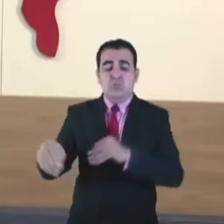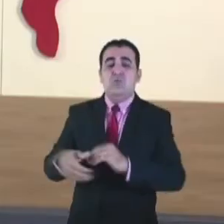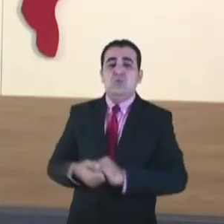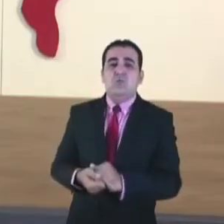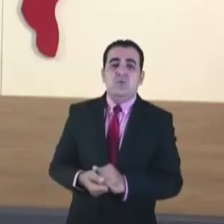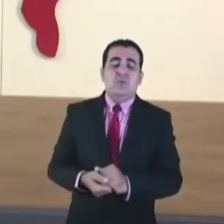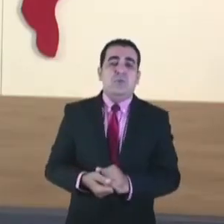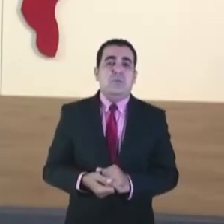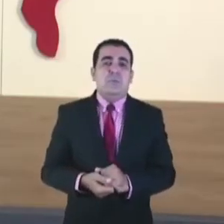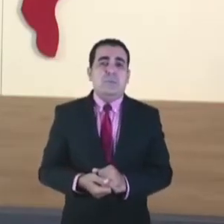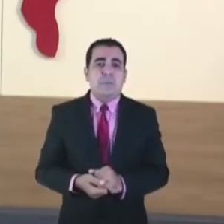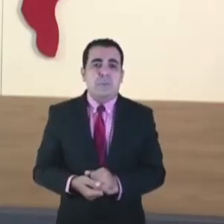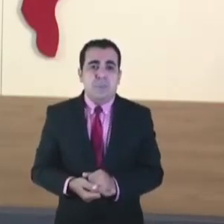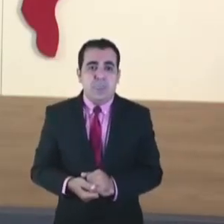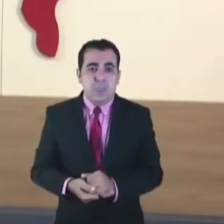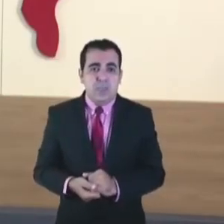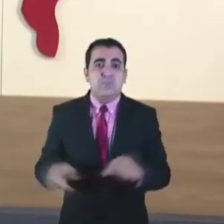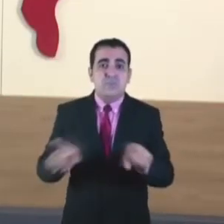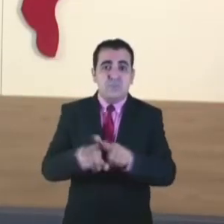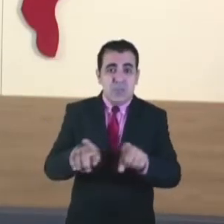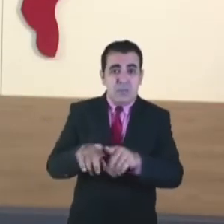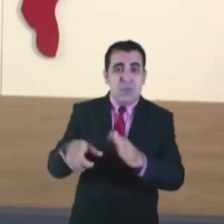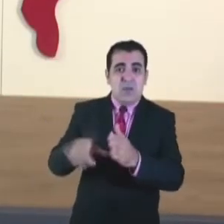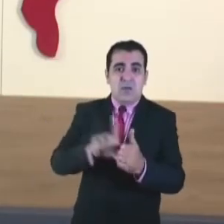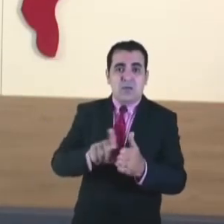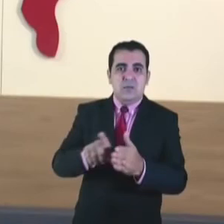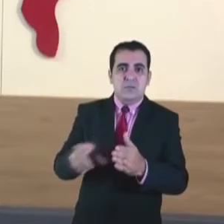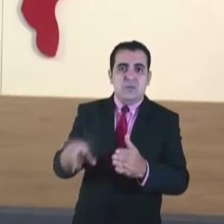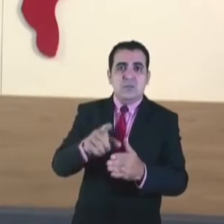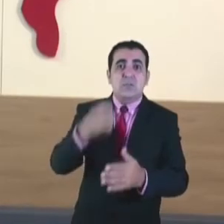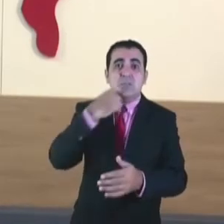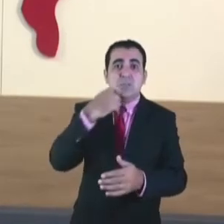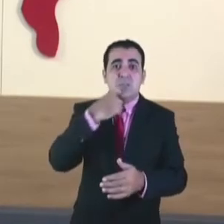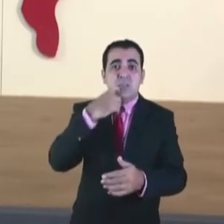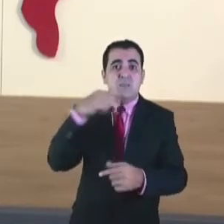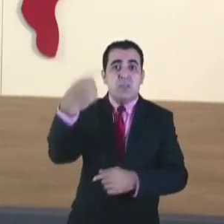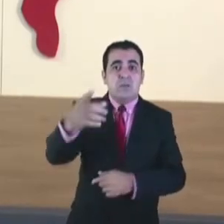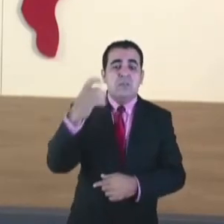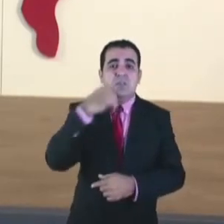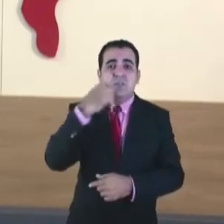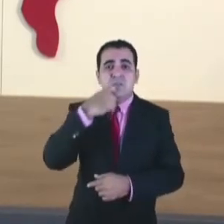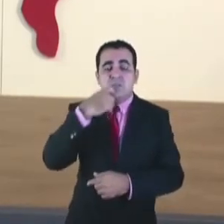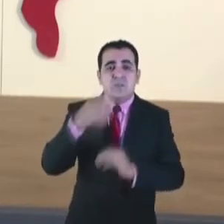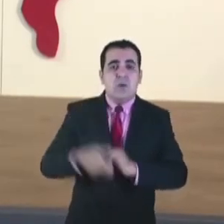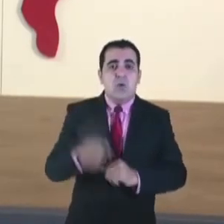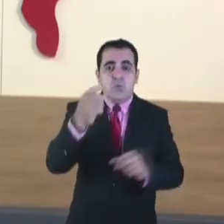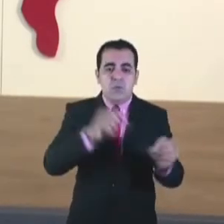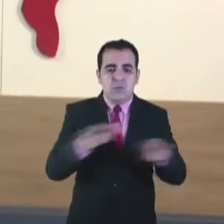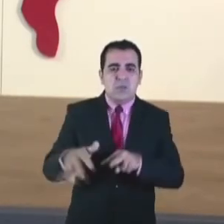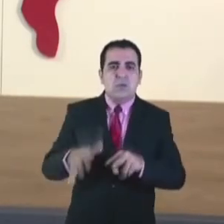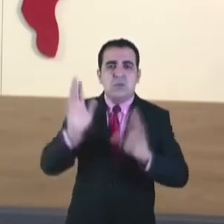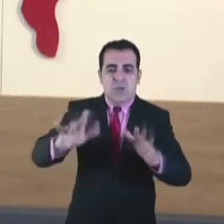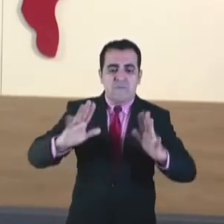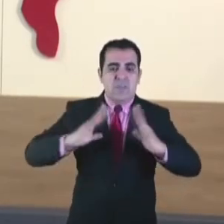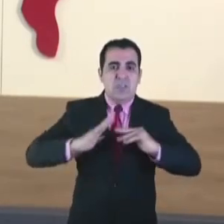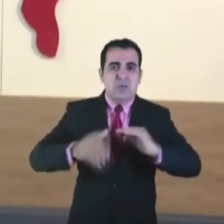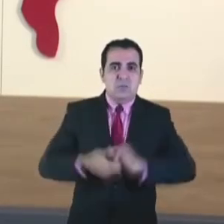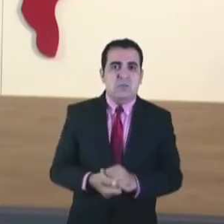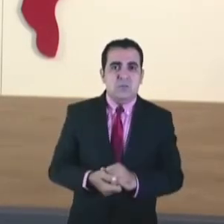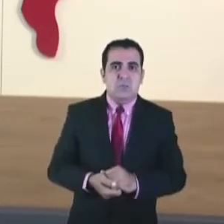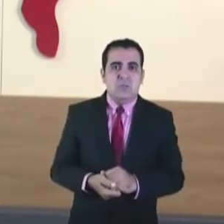E nós temos a antecipação na sexta-feira próxima, portanto daqui a uma semana, será